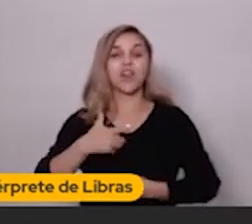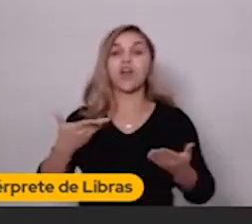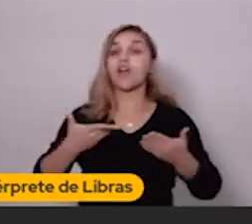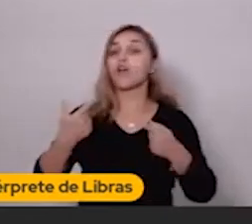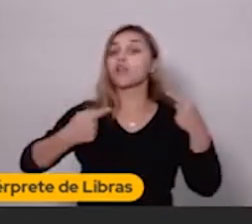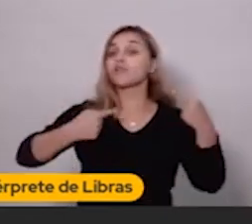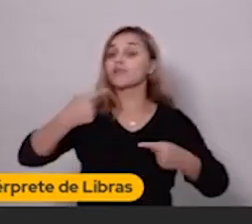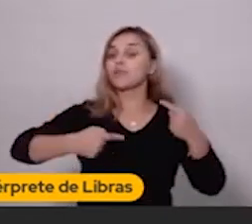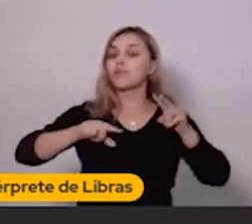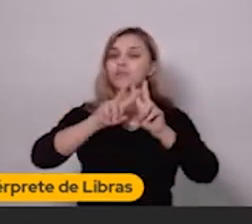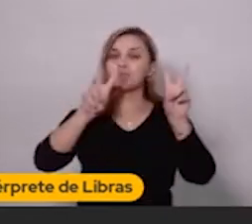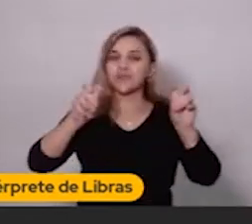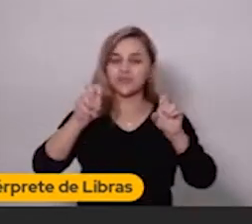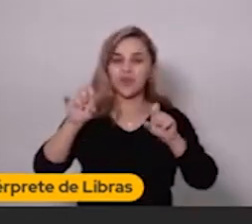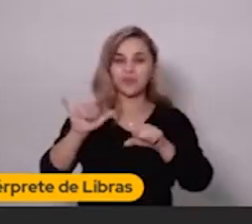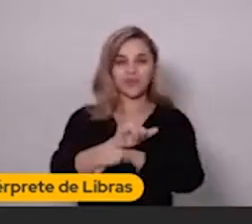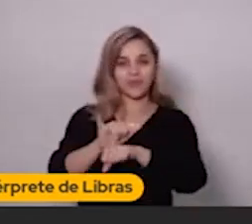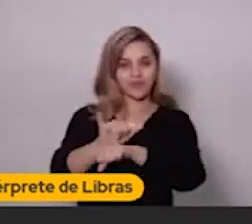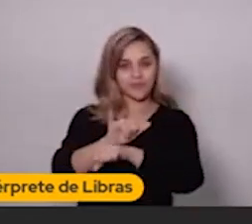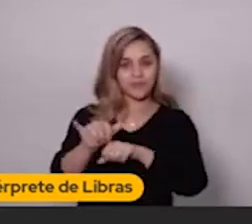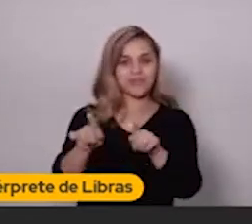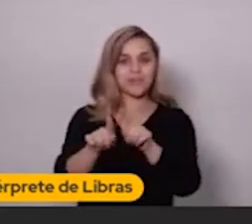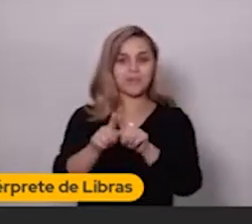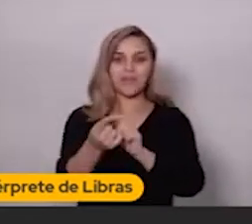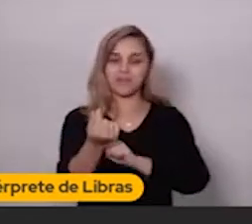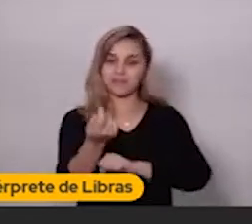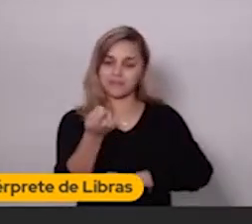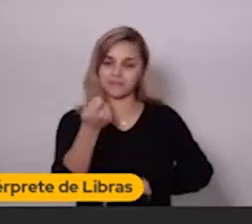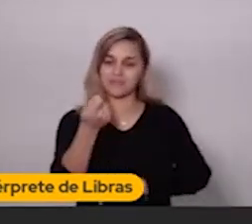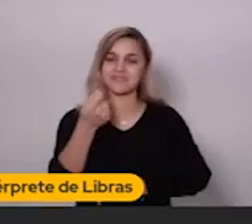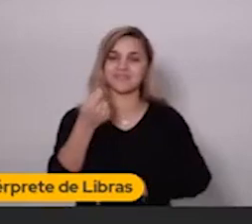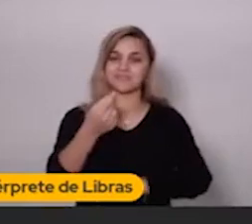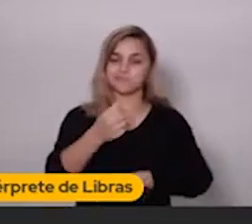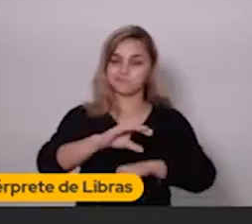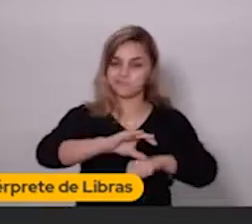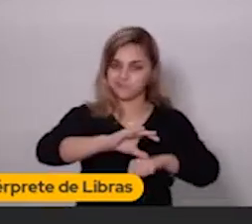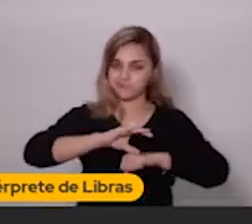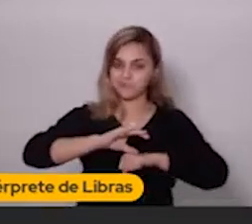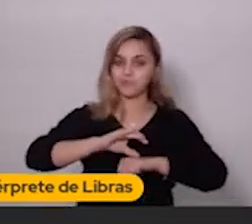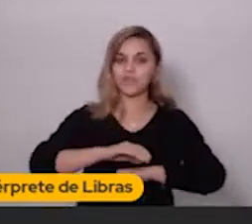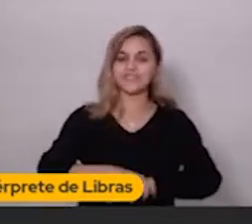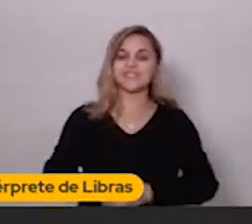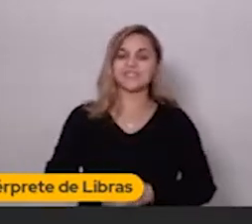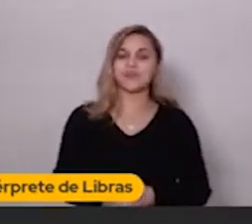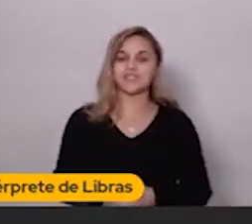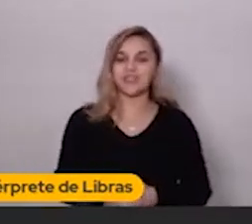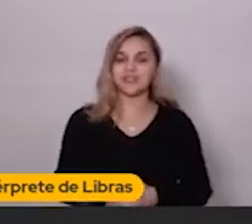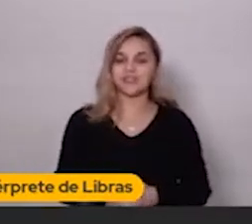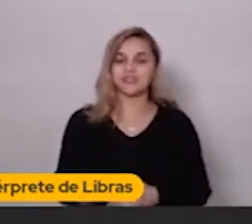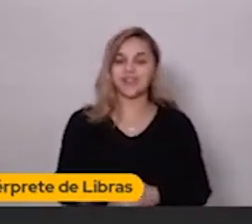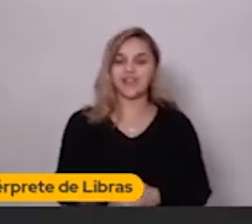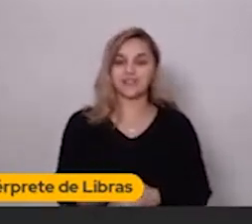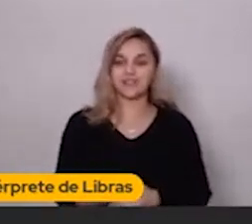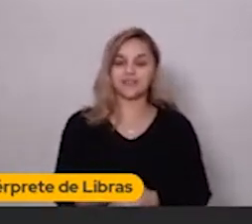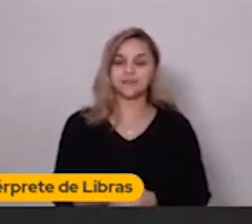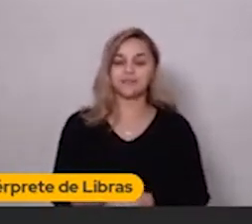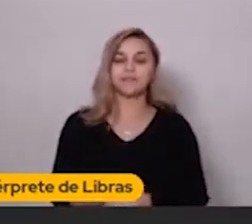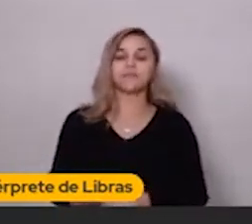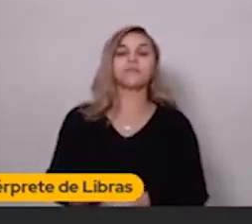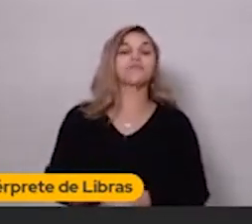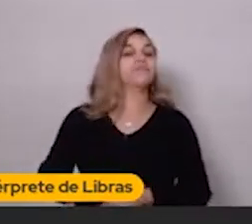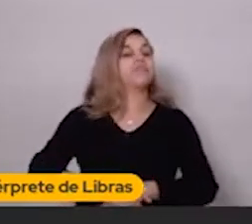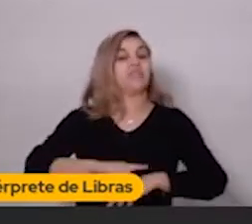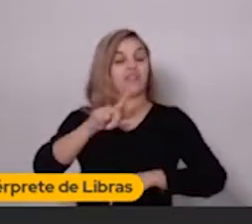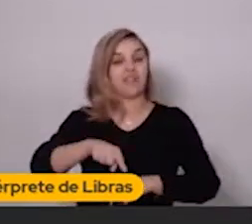políticas do YouTube e monetização. Então, começando aí pela parte de políticas, não é uma parte que muita gente gosta, mas é